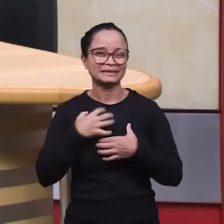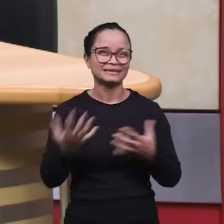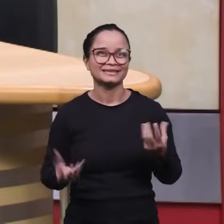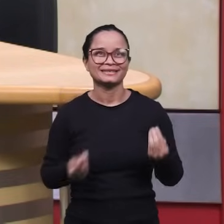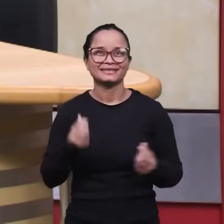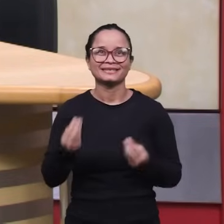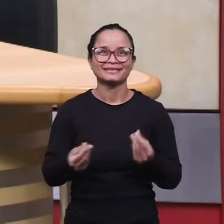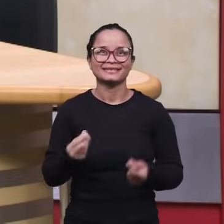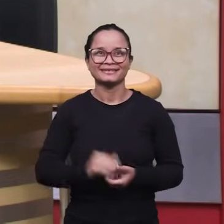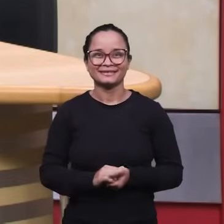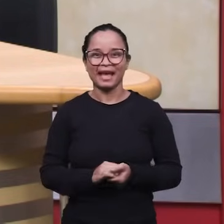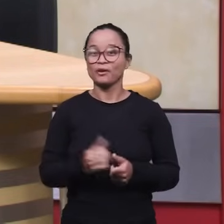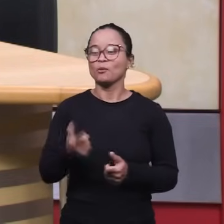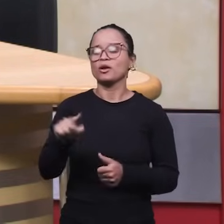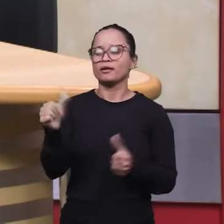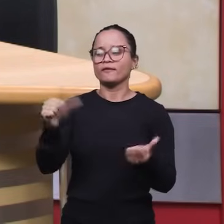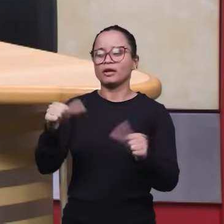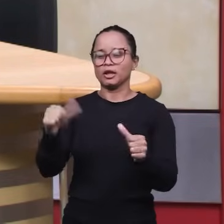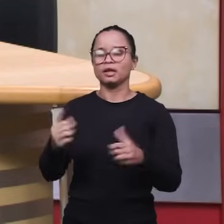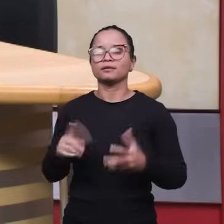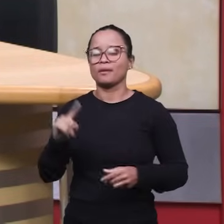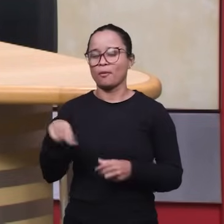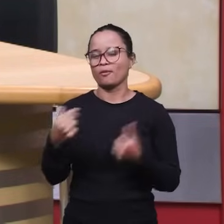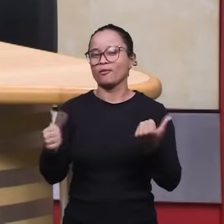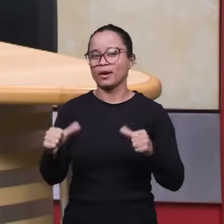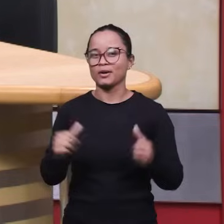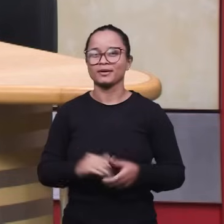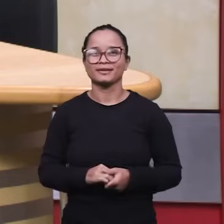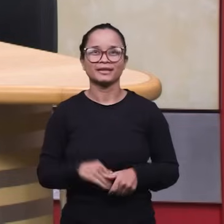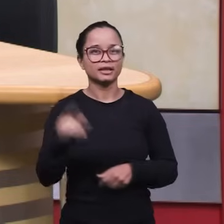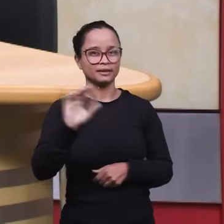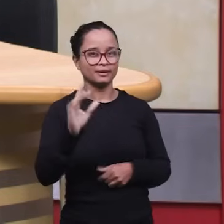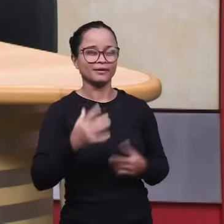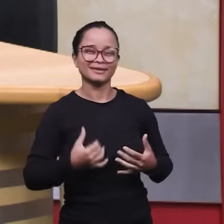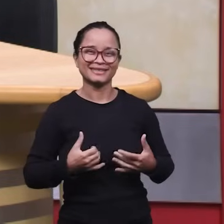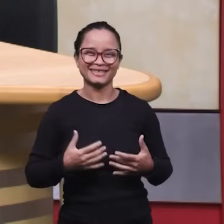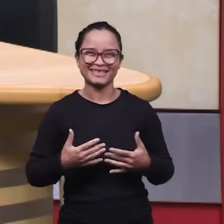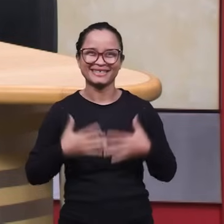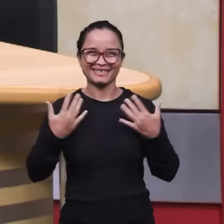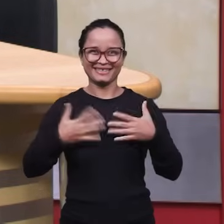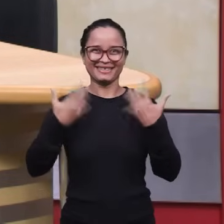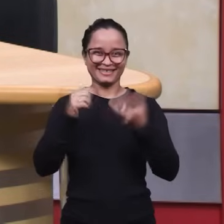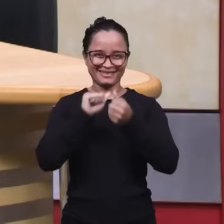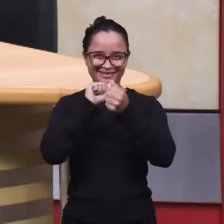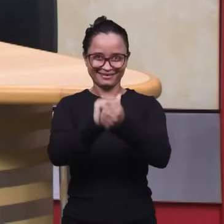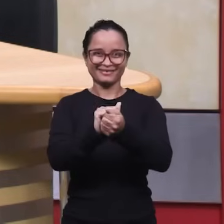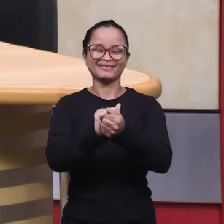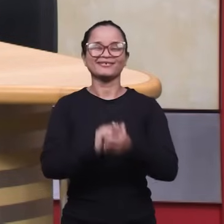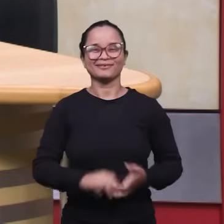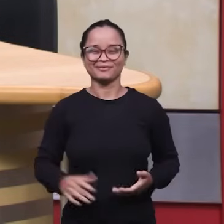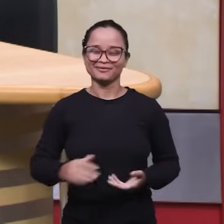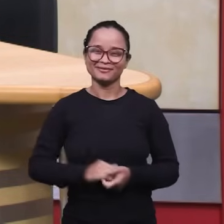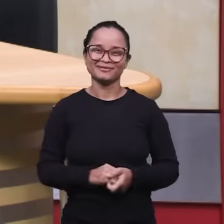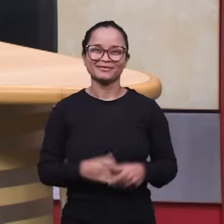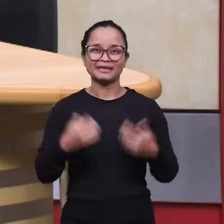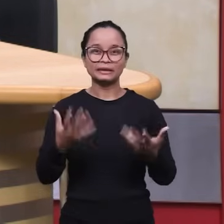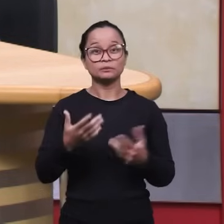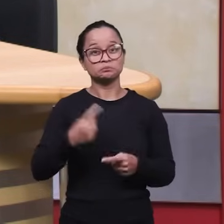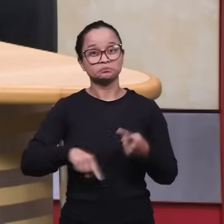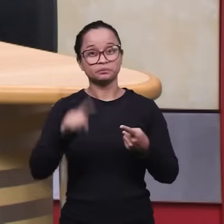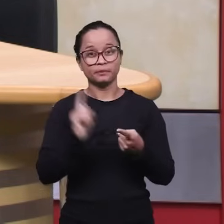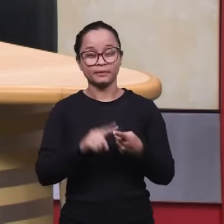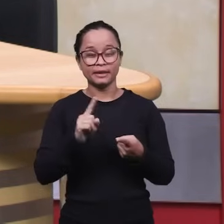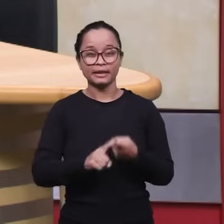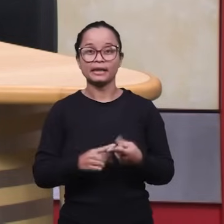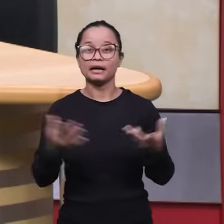Ah, tá certo. Depois ele faz uma avaliação aí. Depois Não, é uma honra, é uma alegria estar com vocês aqui. Mas a